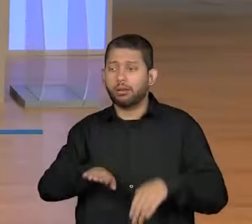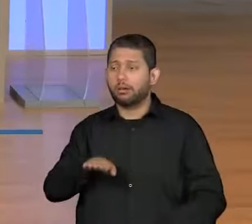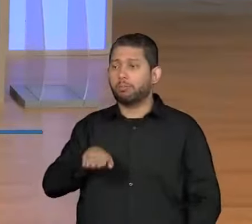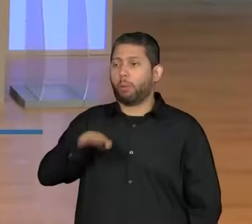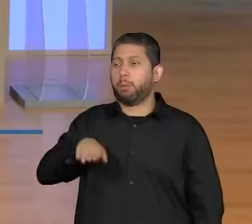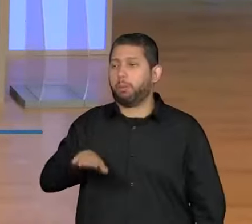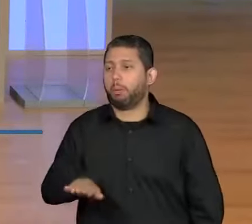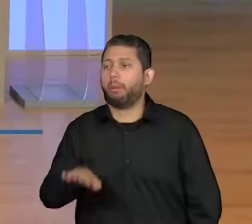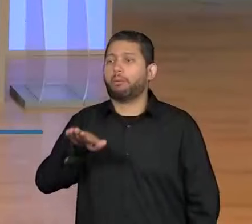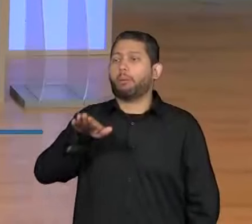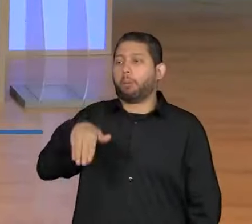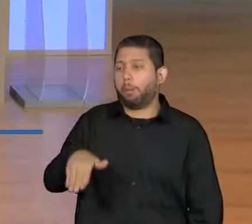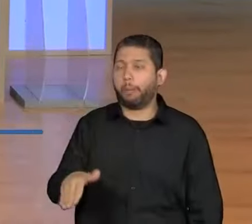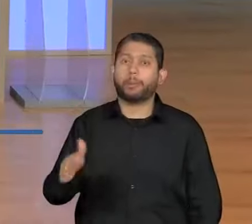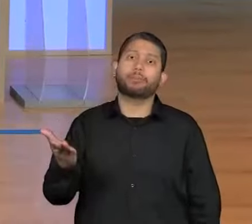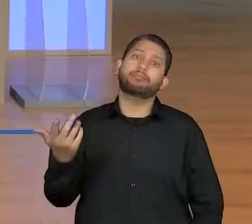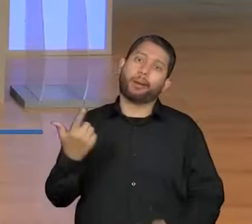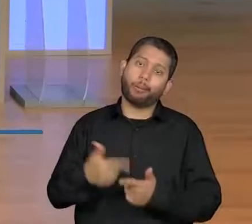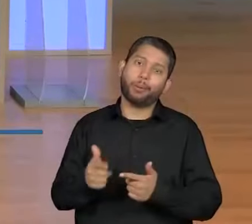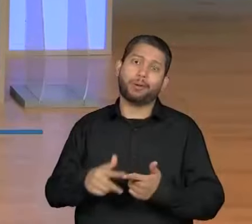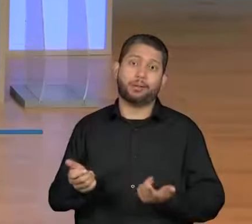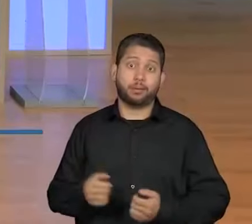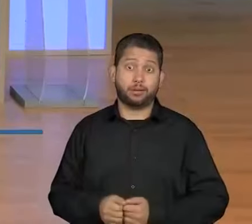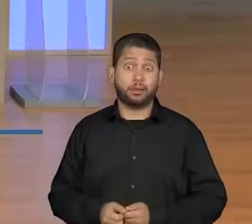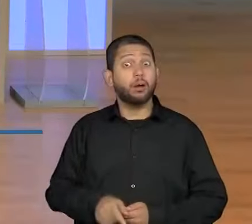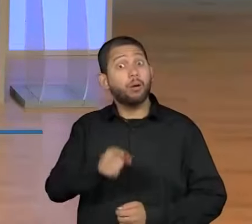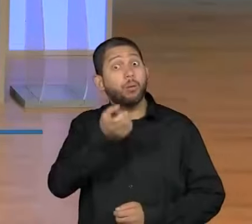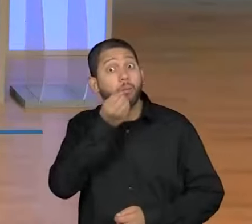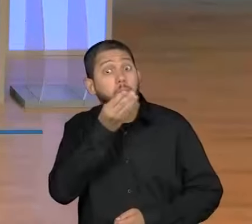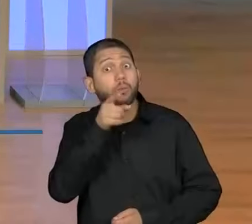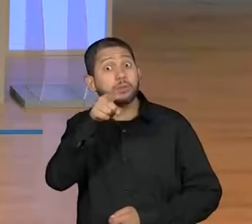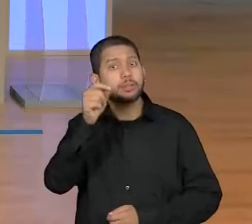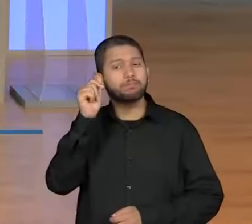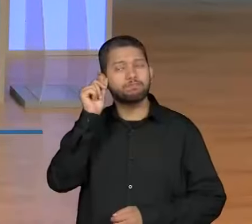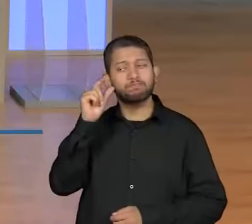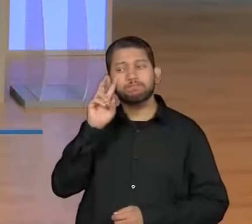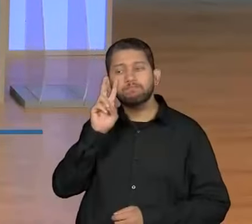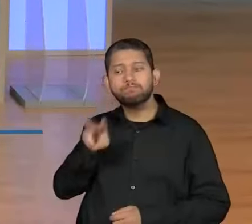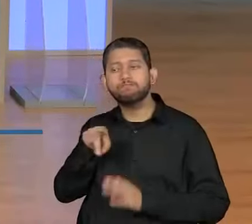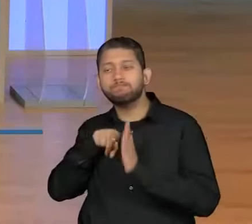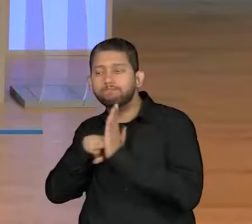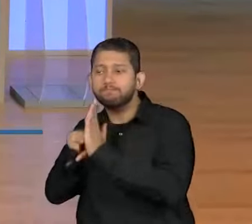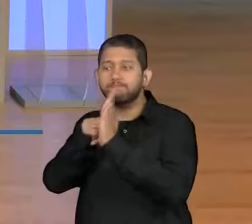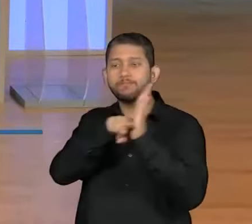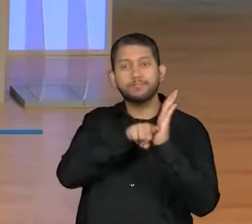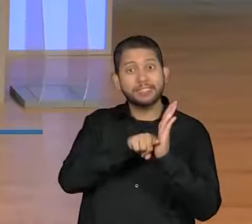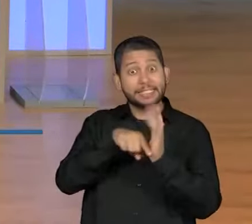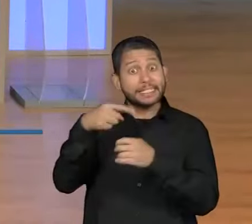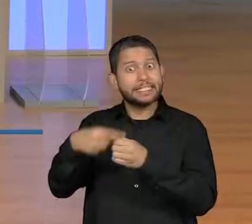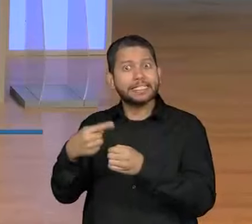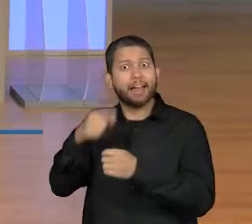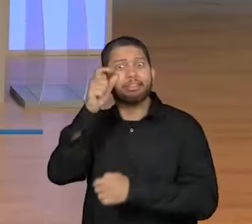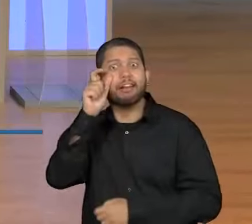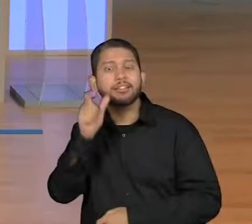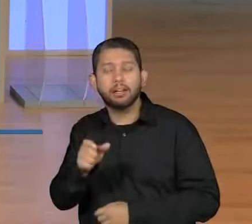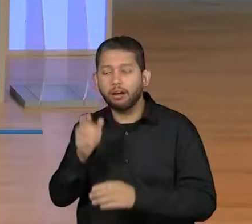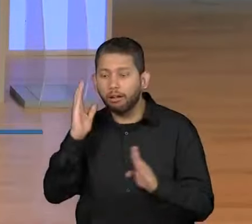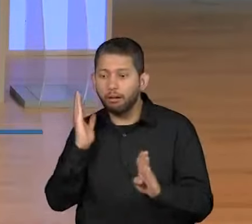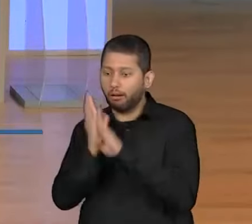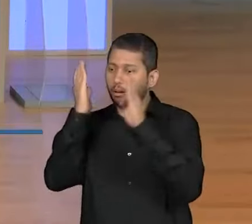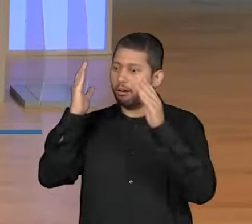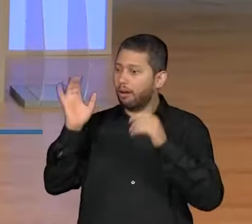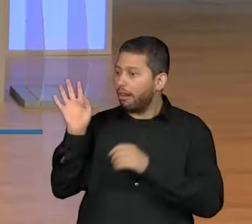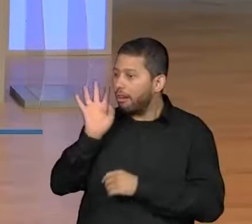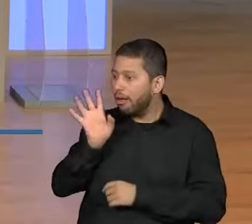coisas todas. Enfim, o legal de fazer a pesquisa é que você vai descobrir coisas muito interessantes sobre a sua cidade, que quem sabe você